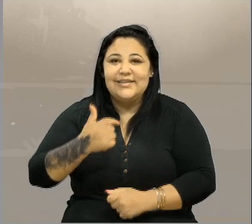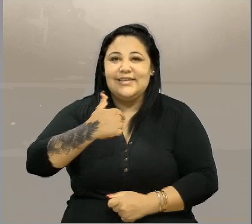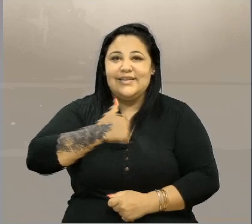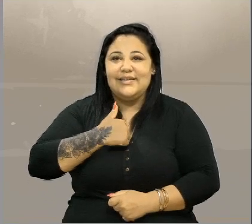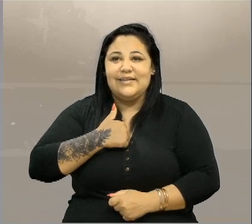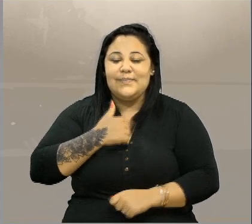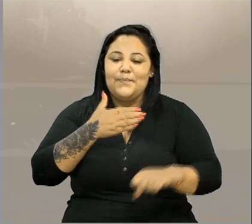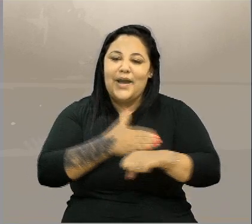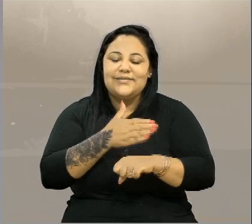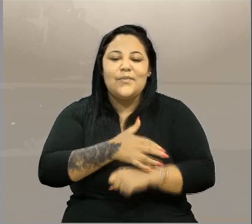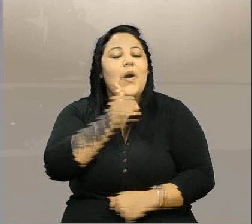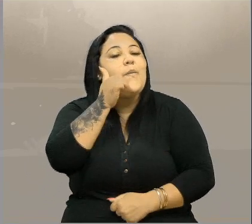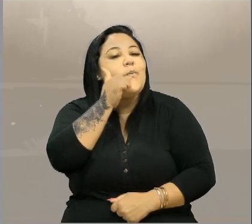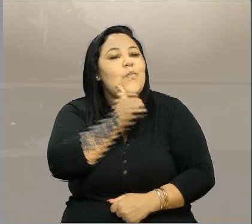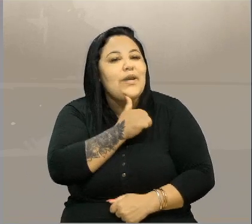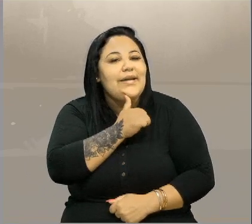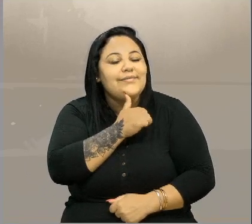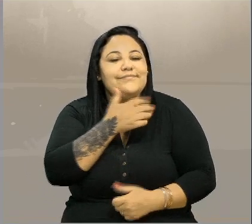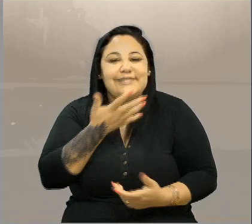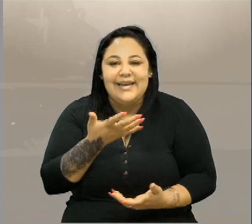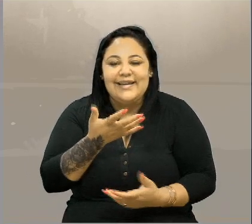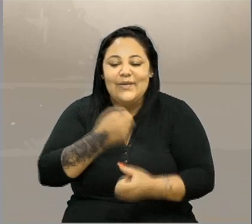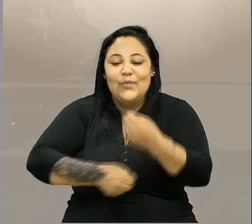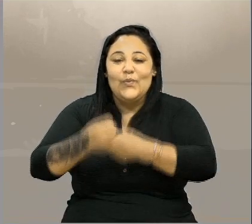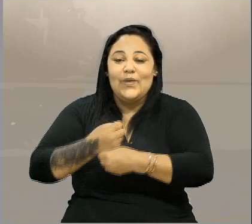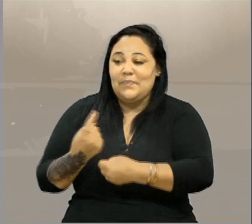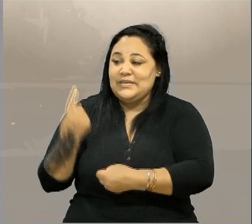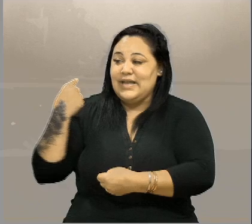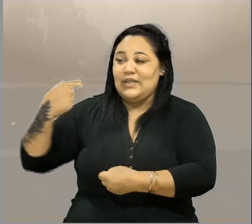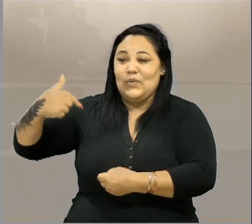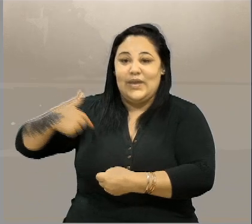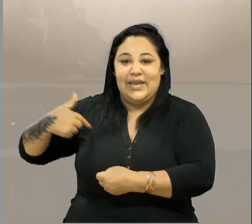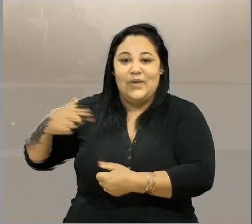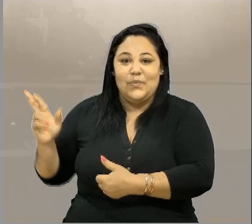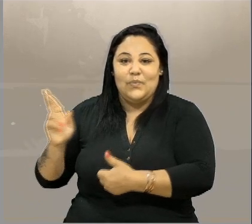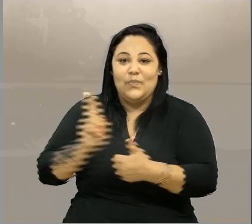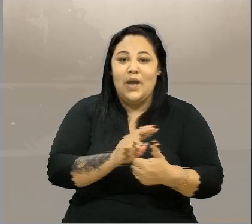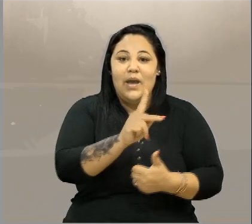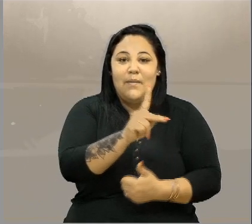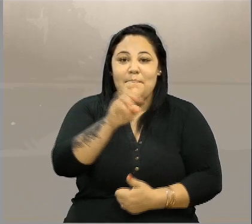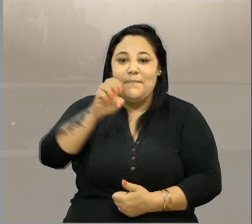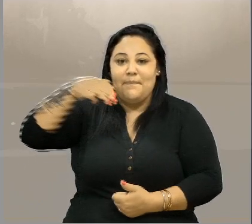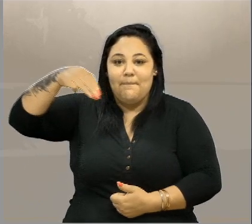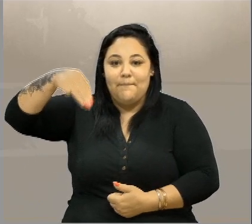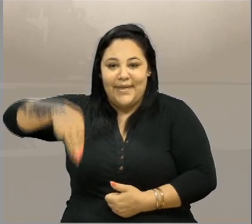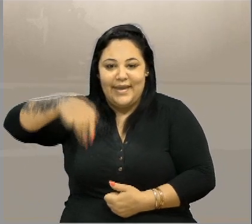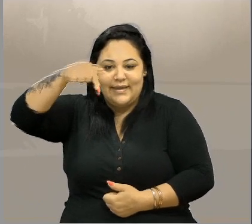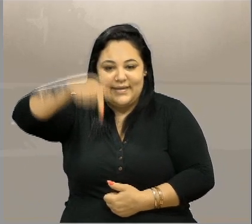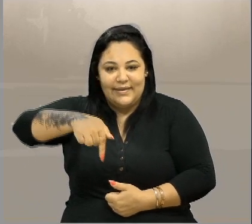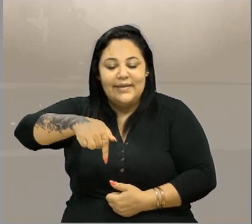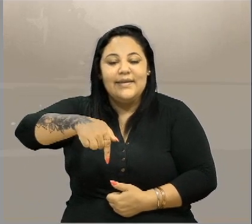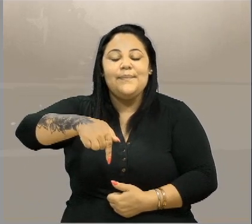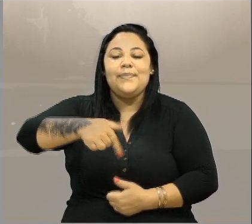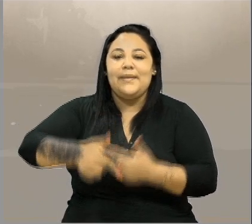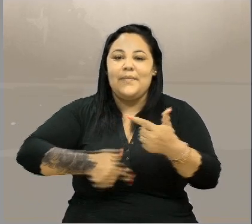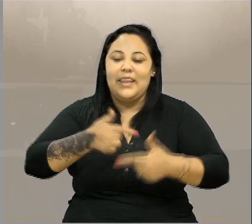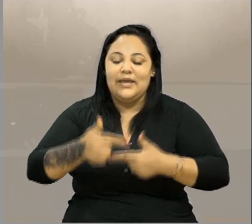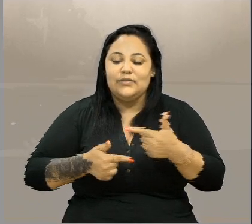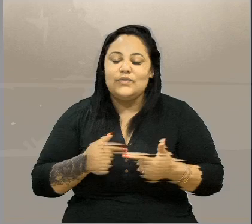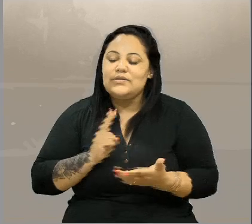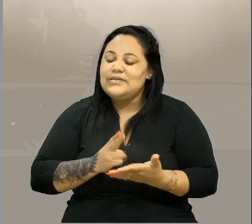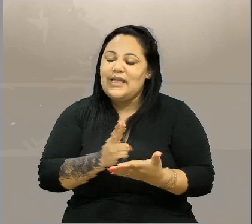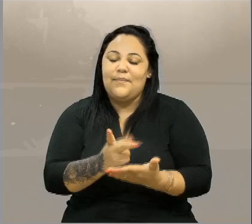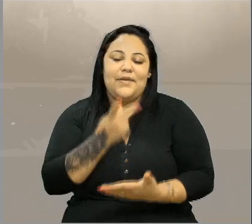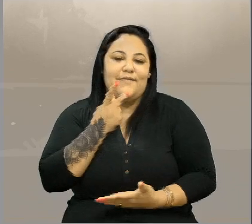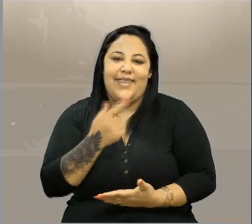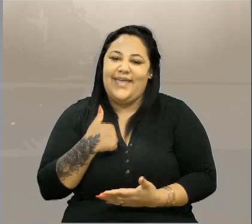envolvem as mulheres, né? Ano passado eu estava como procuradora da Procuradoria Especial da Mulher. Sempre disse o quanto